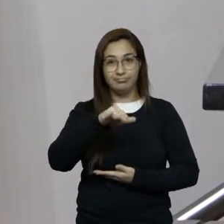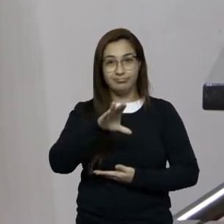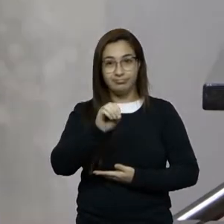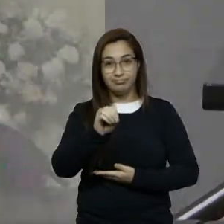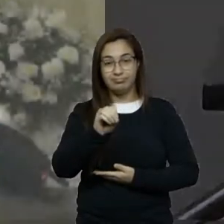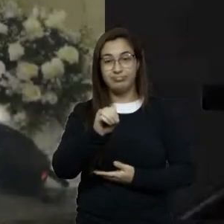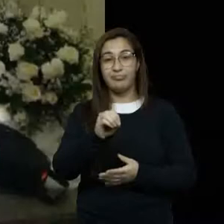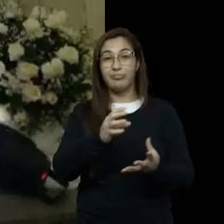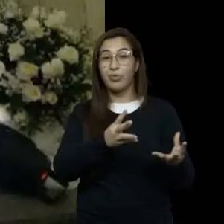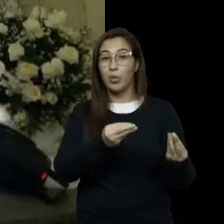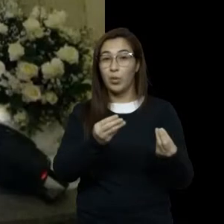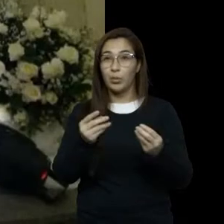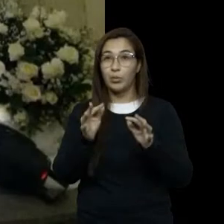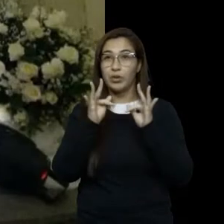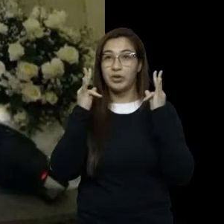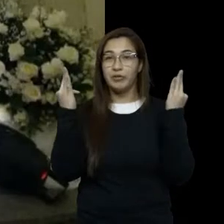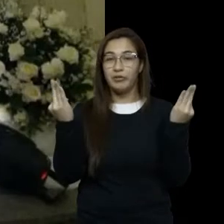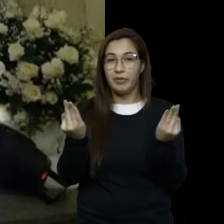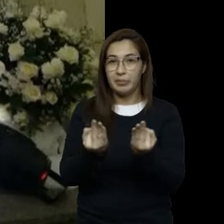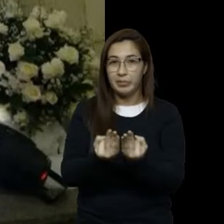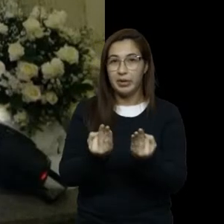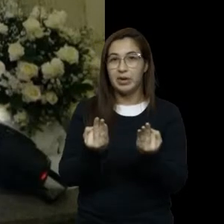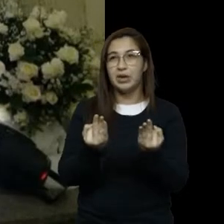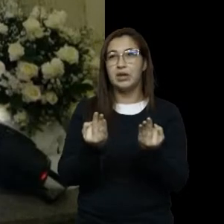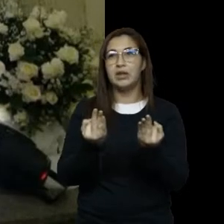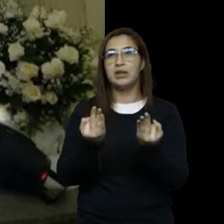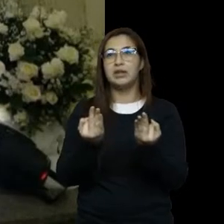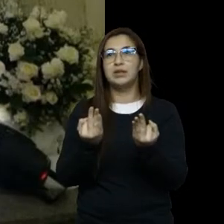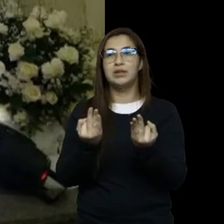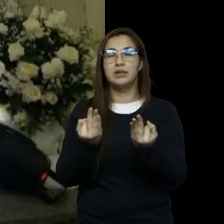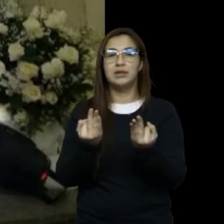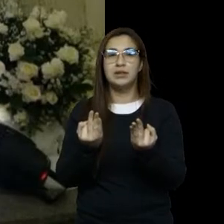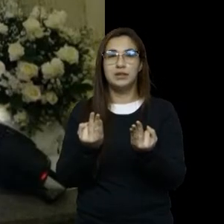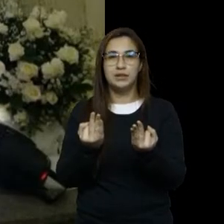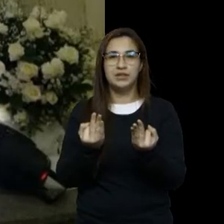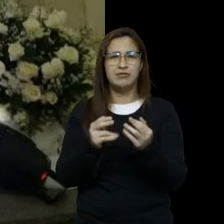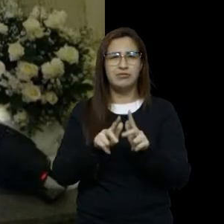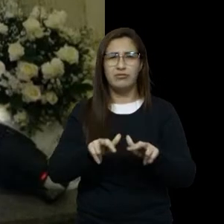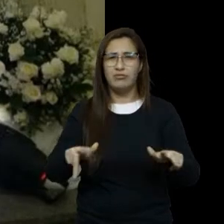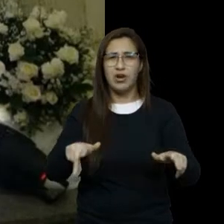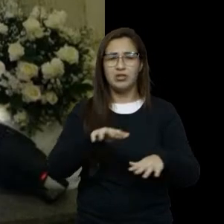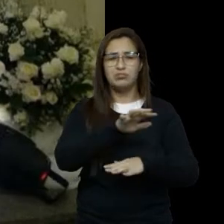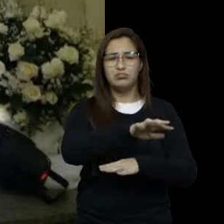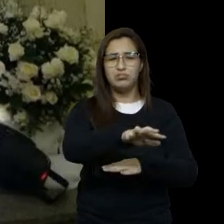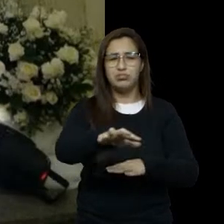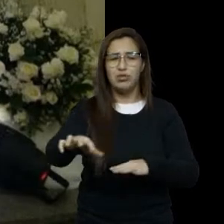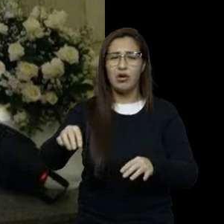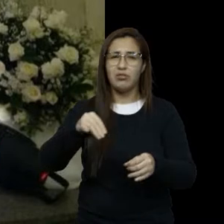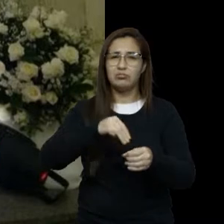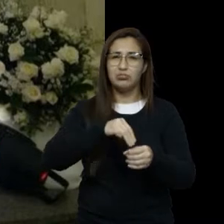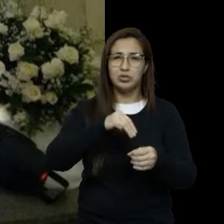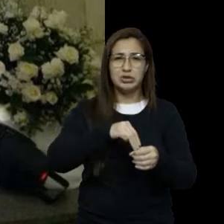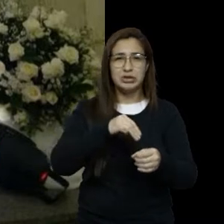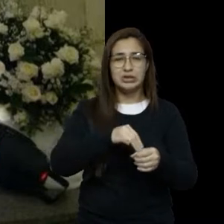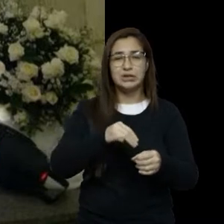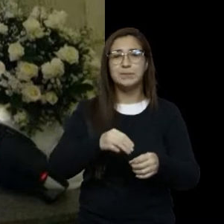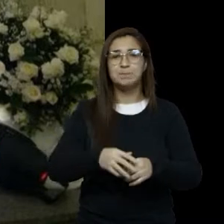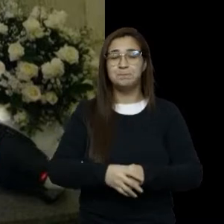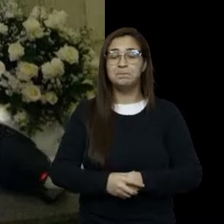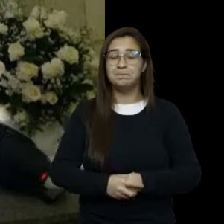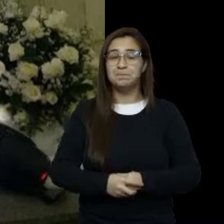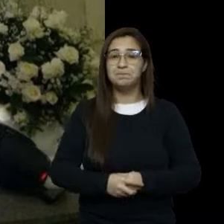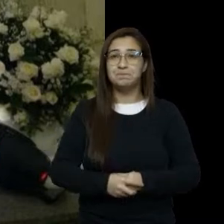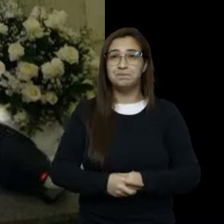muitas famílias de Devotos e Romeiros nas mais diversas regiões e cidades de Santa Catarina